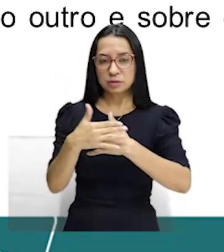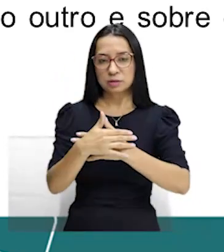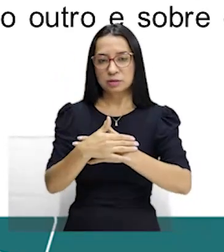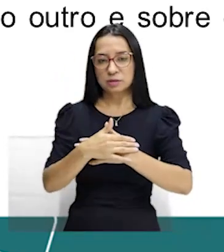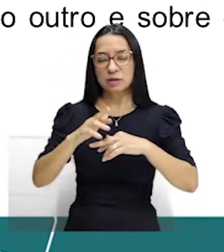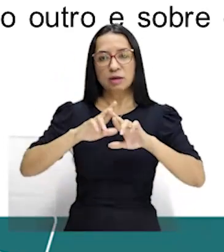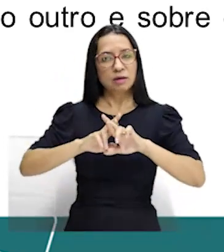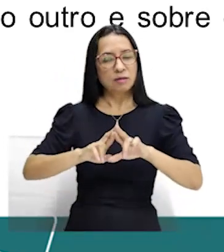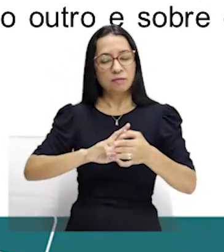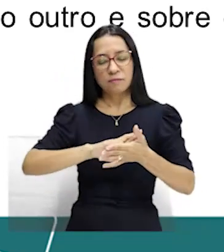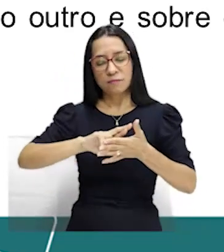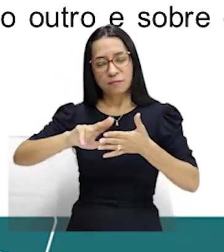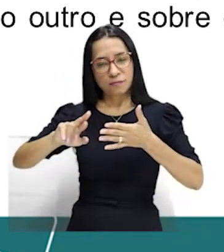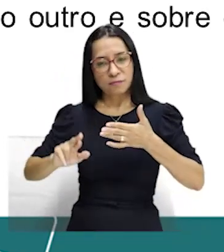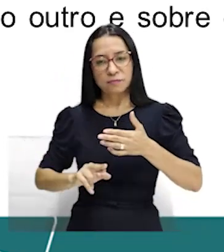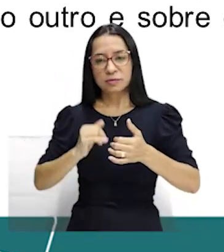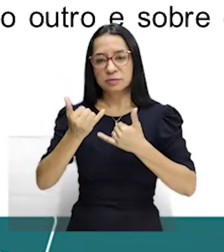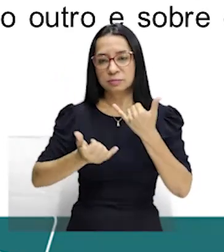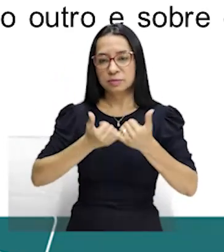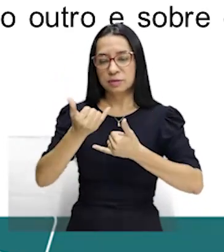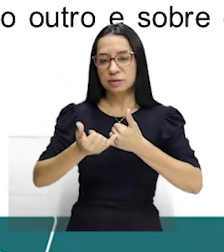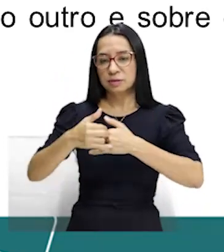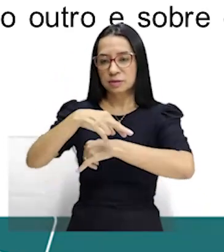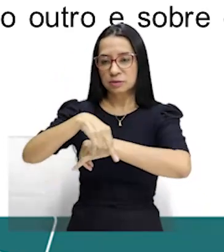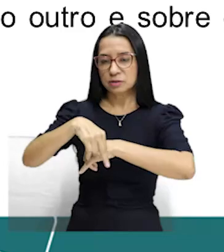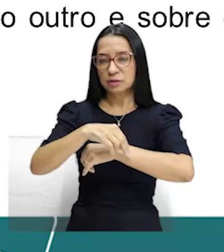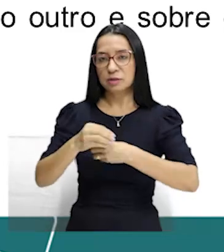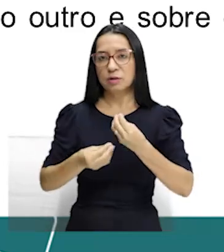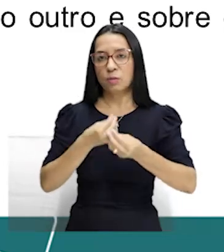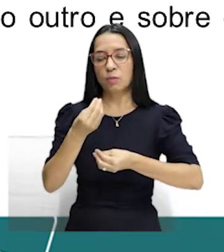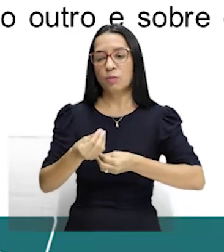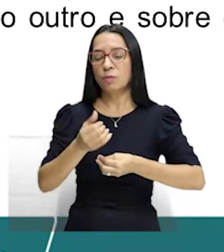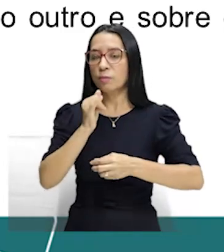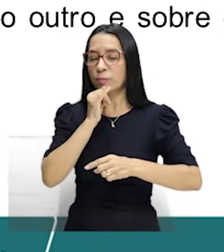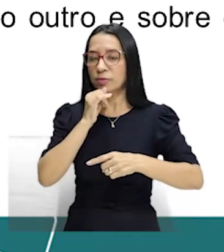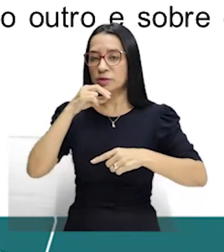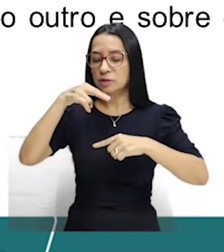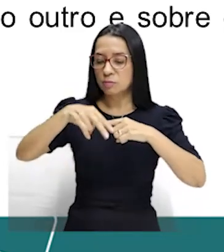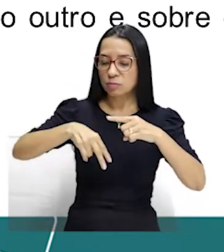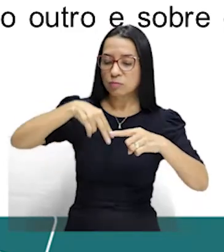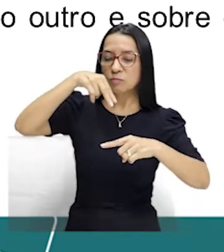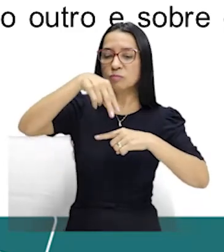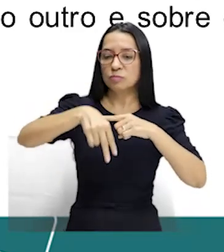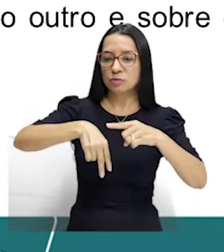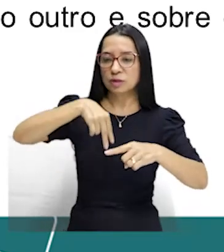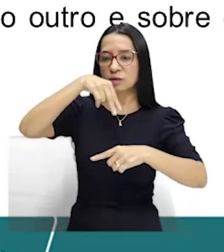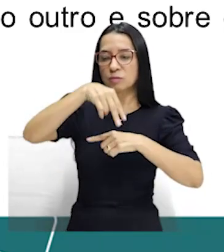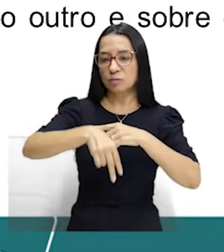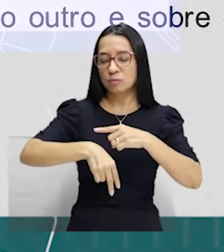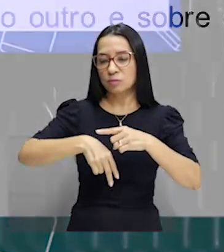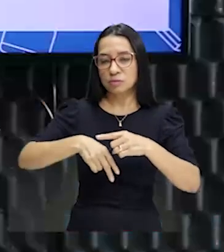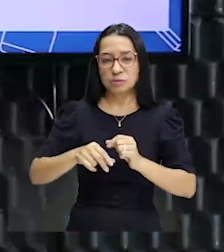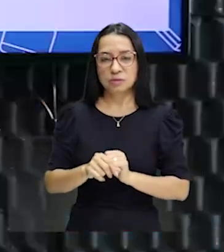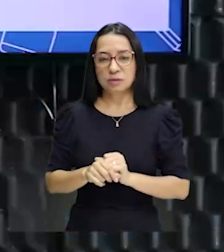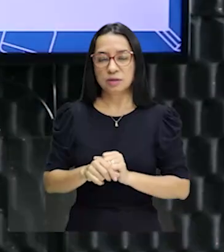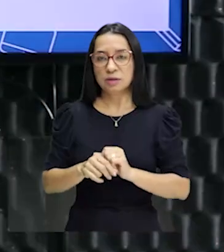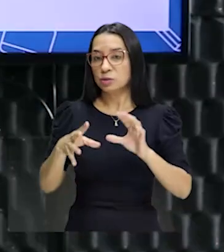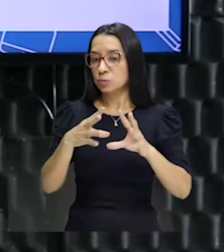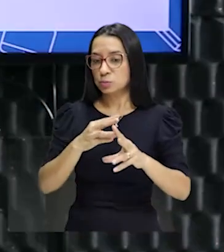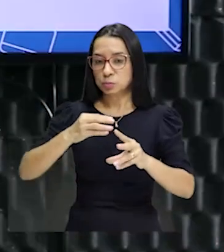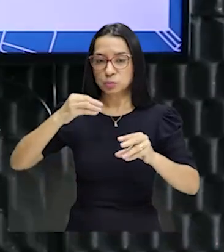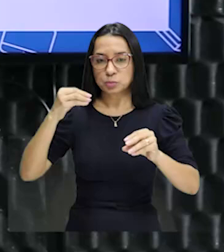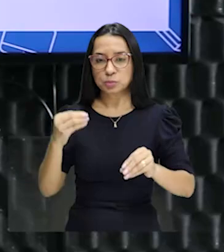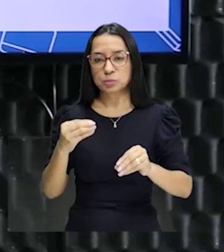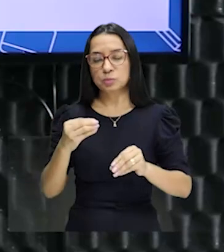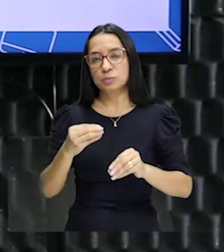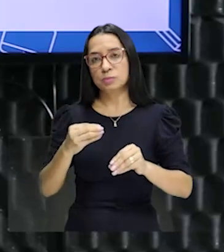brincadeiras de rua, tal como o pular corda, o pique-pega e outros, têm desaparecido do cotidiano das crianças.